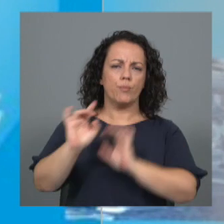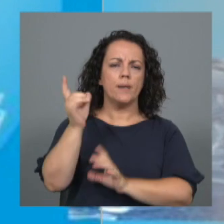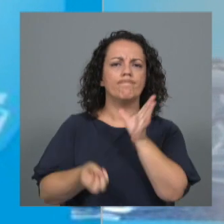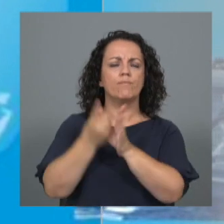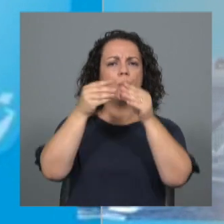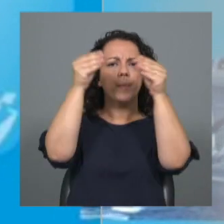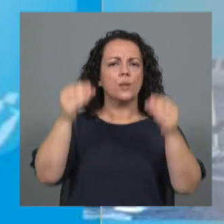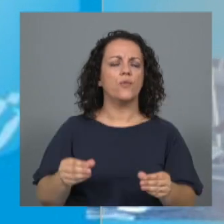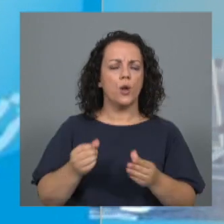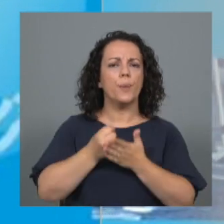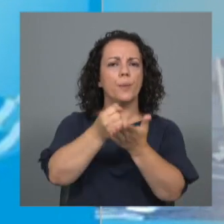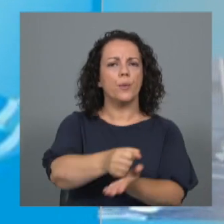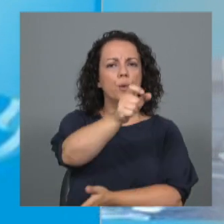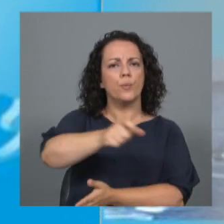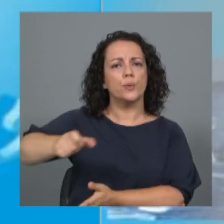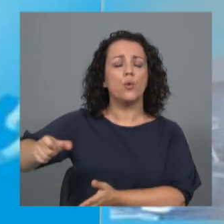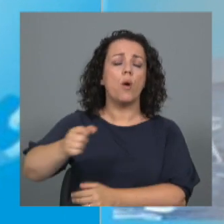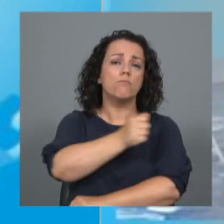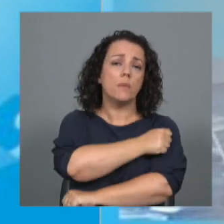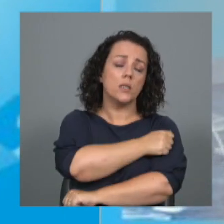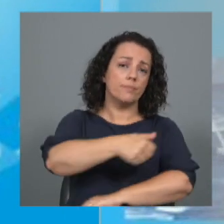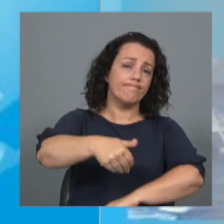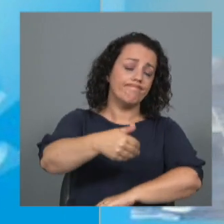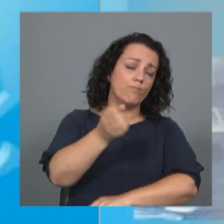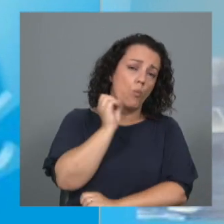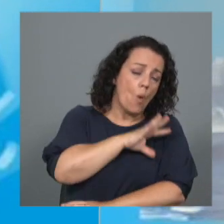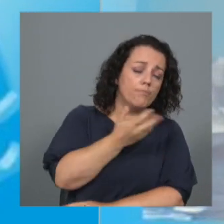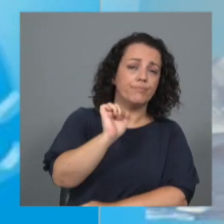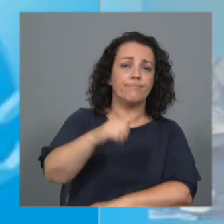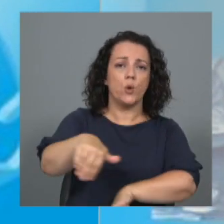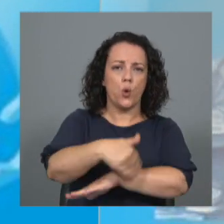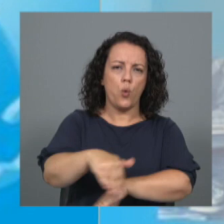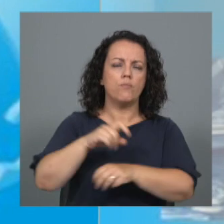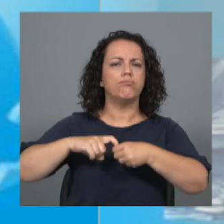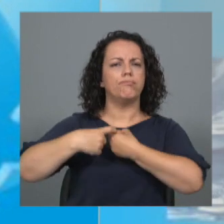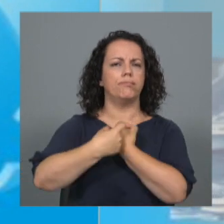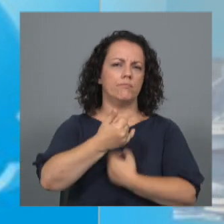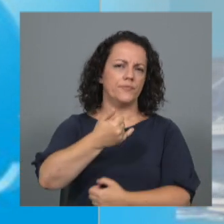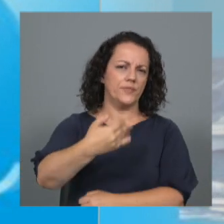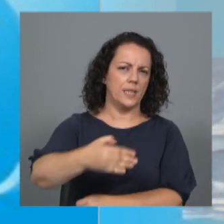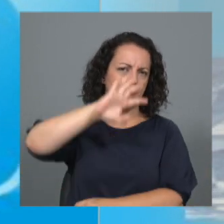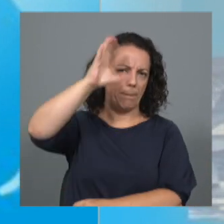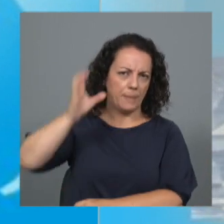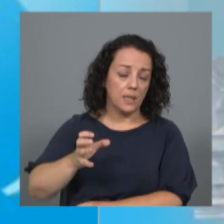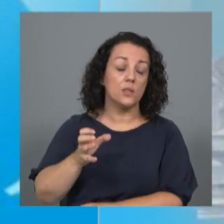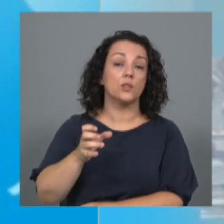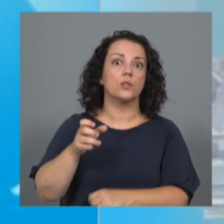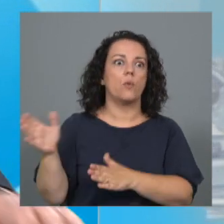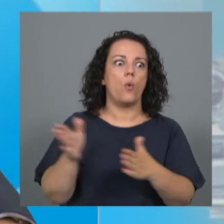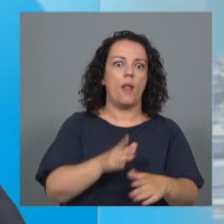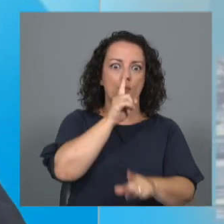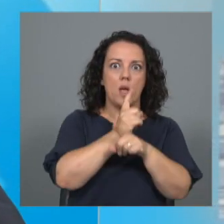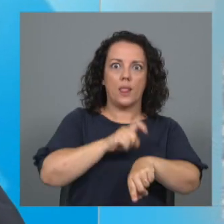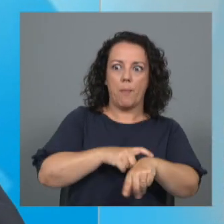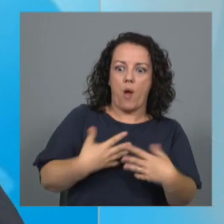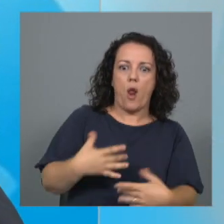que abrange os 27 Estados-membros. Isto num momento sensível também da pandemia e do processo de vacinação. É